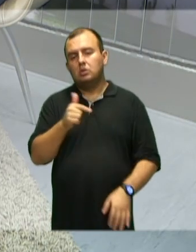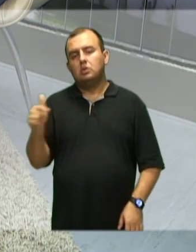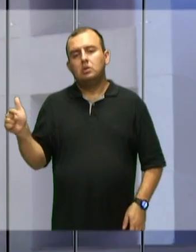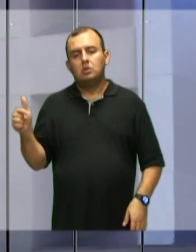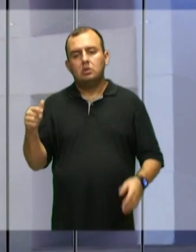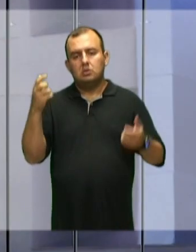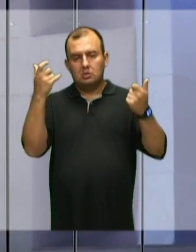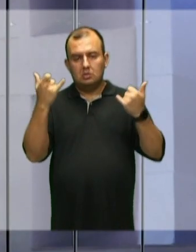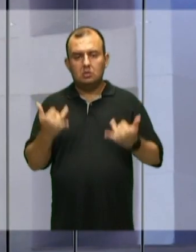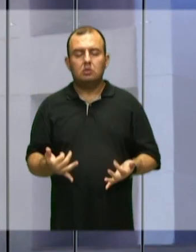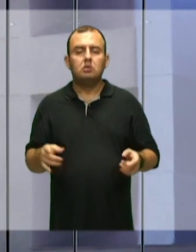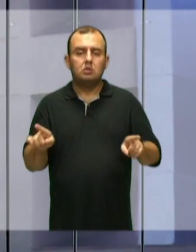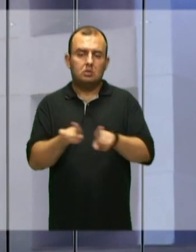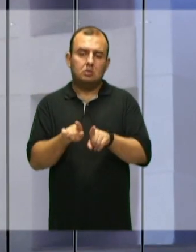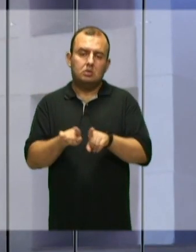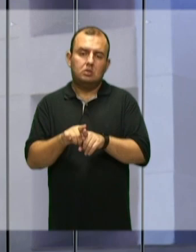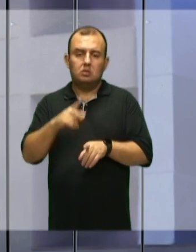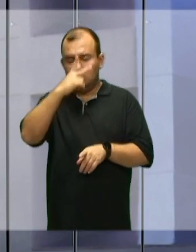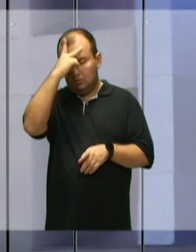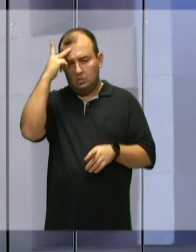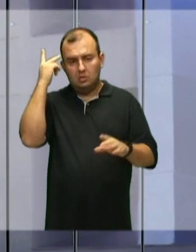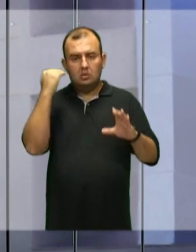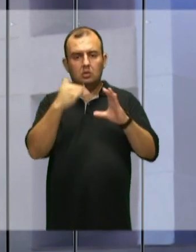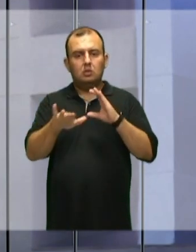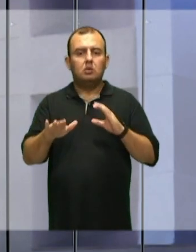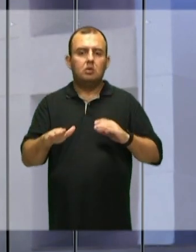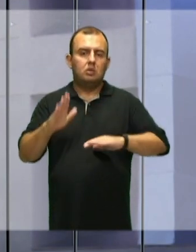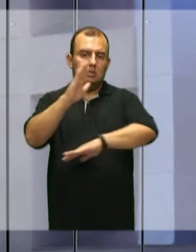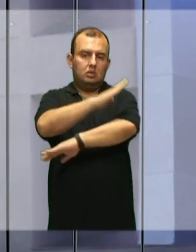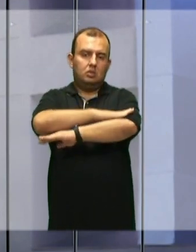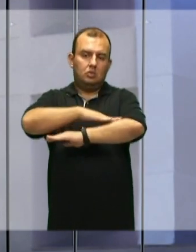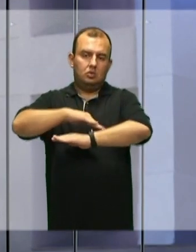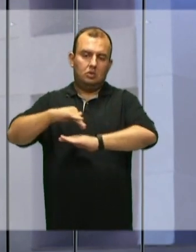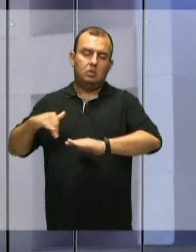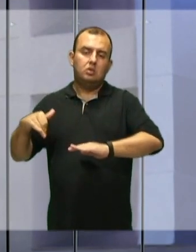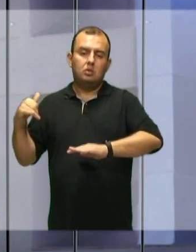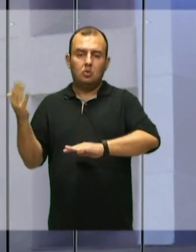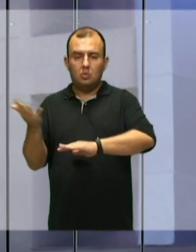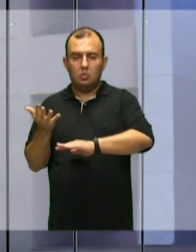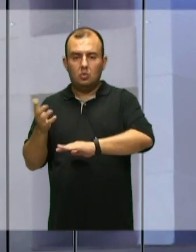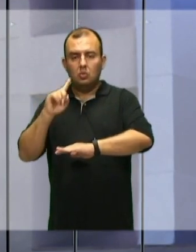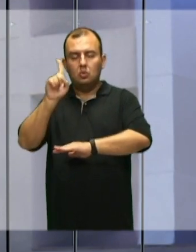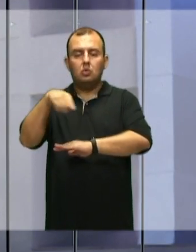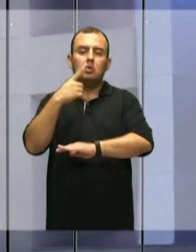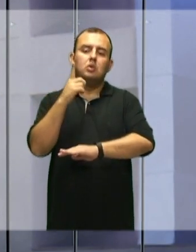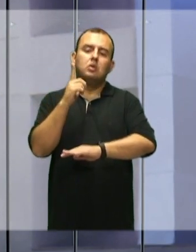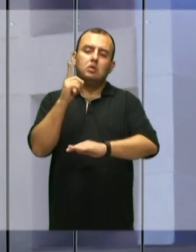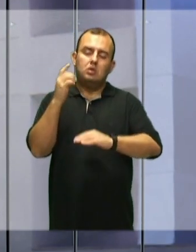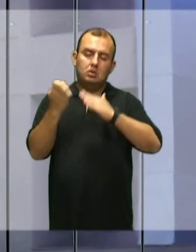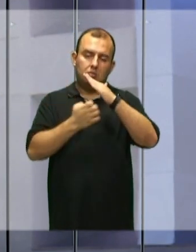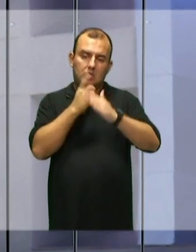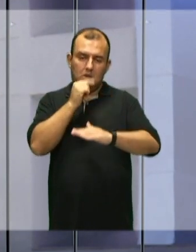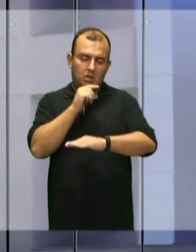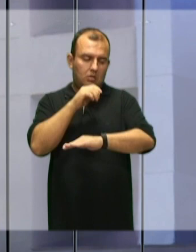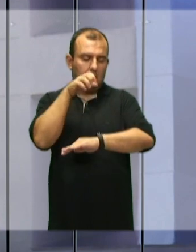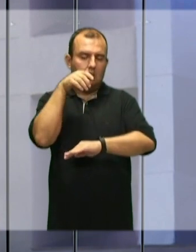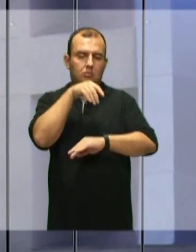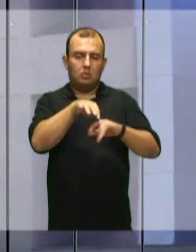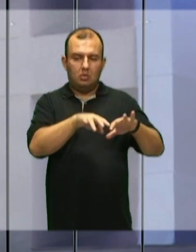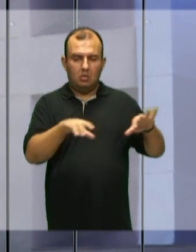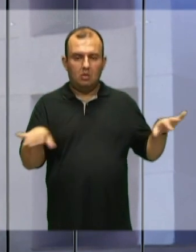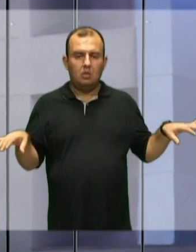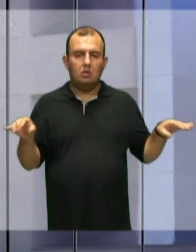tem relatos inclusive né das pessoas nos caminhar que ah o asfalto passou aqui na minha rua e aí depois veio Semasa e fez as obras de